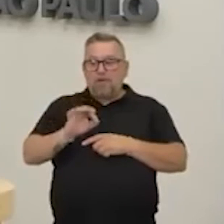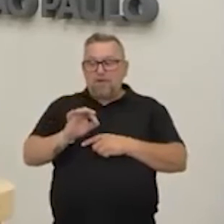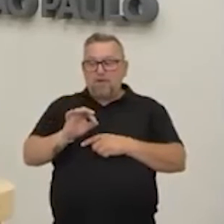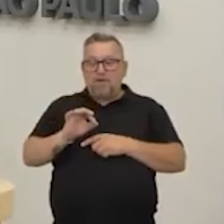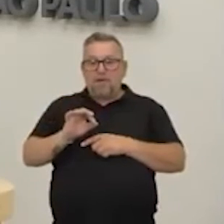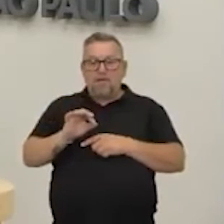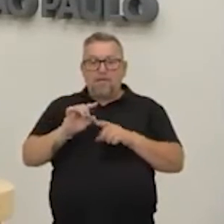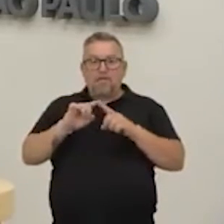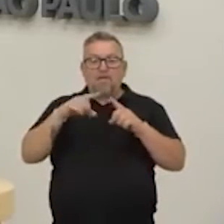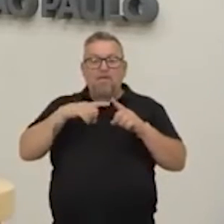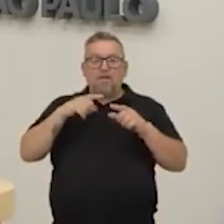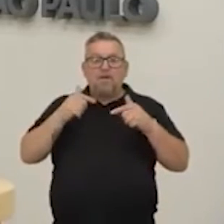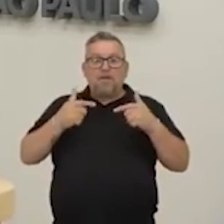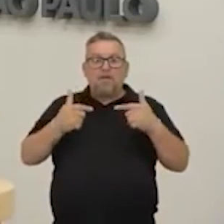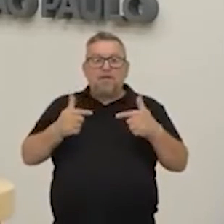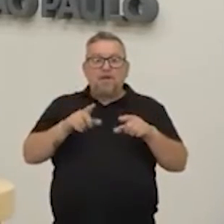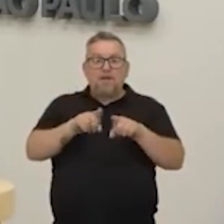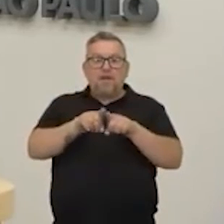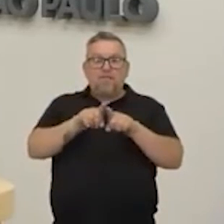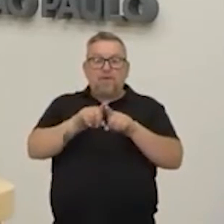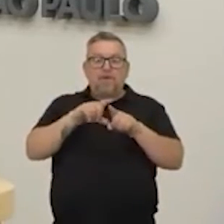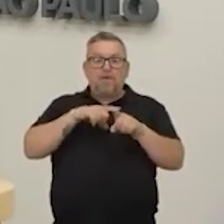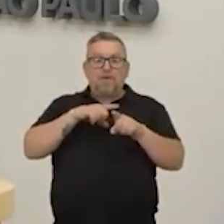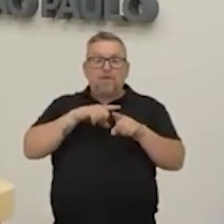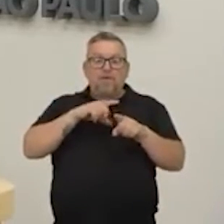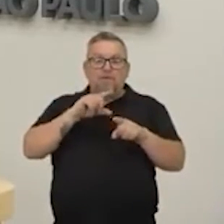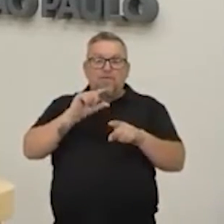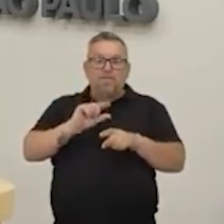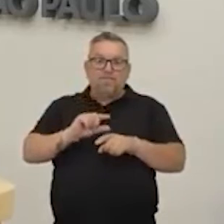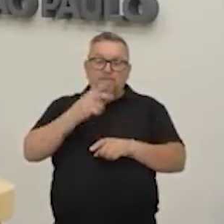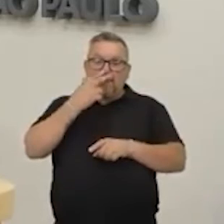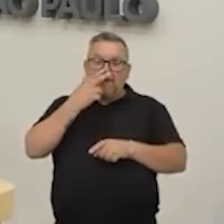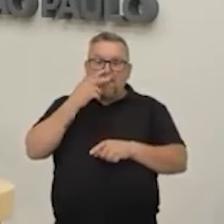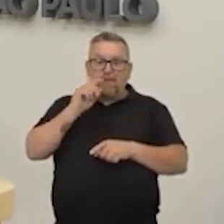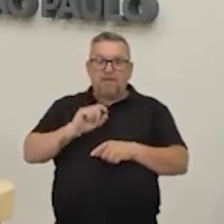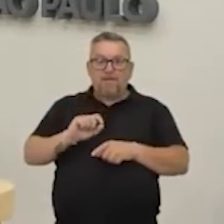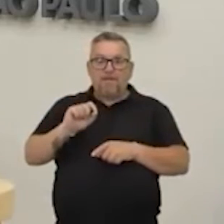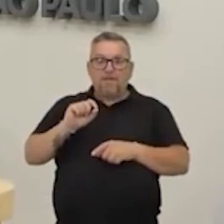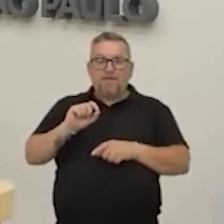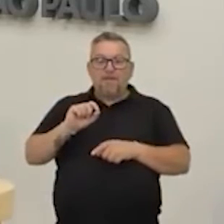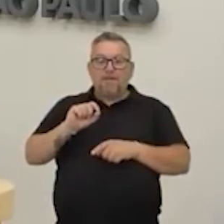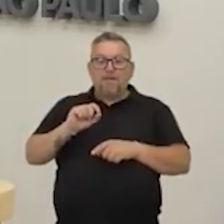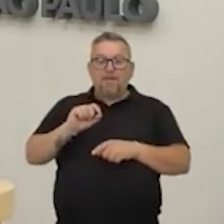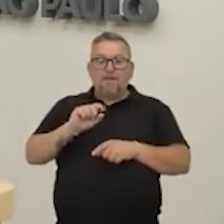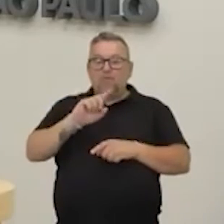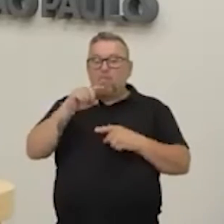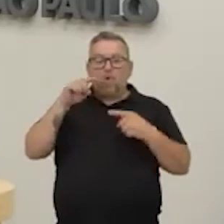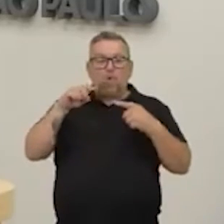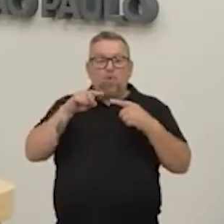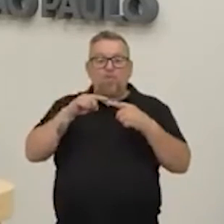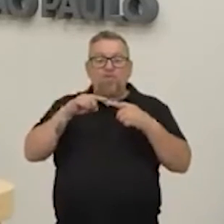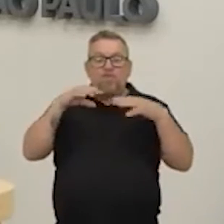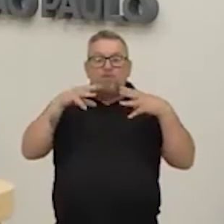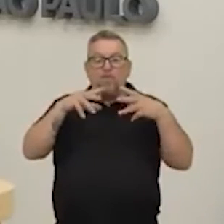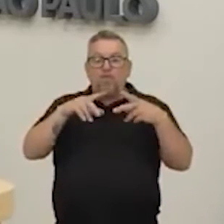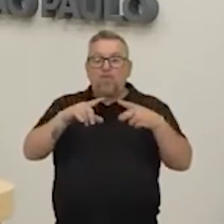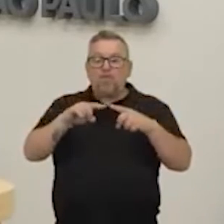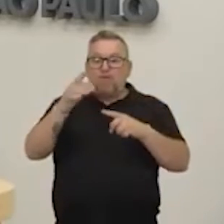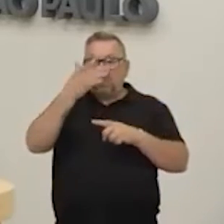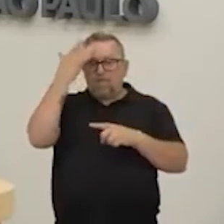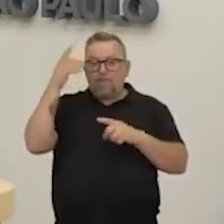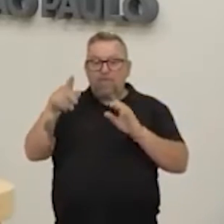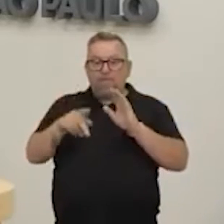que ter guerras aí, né, se torna meio, né, assim, não é o objetivo geral, porque na parte